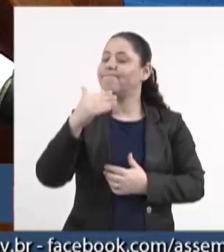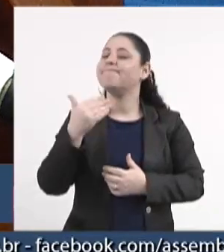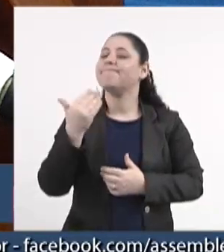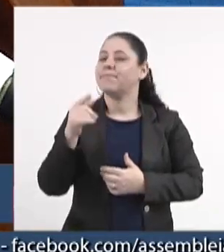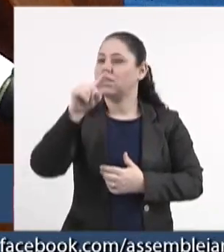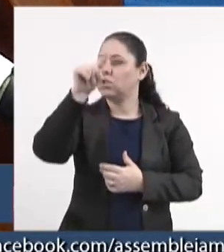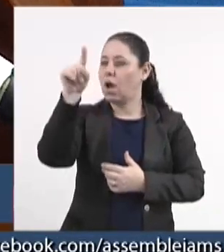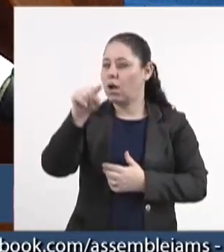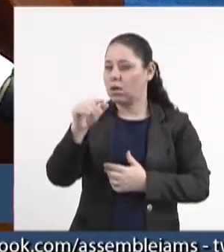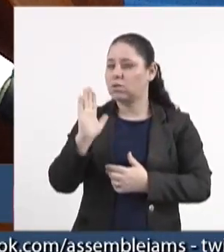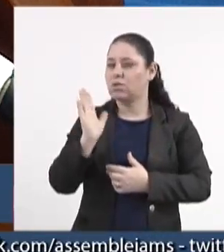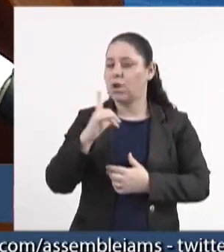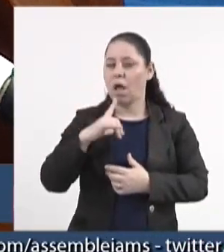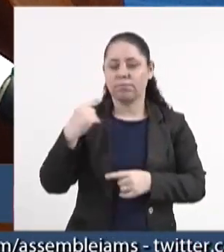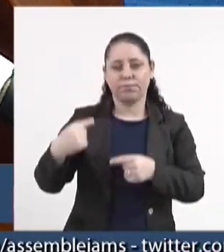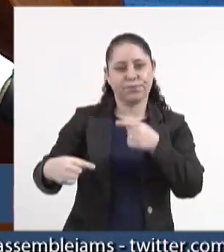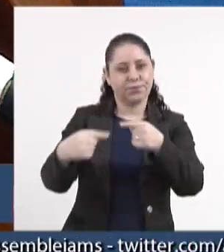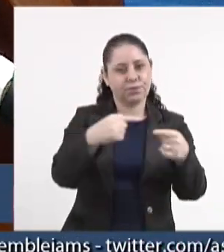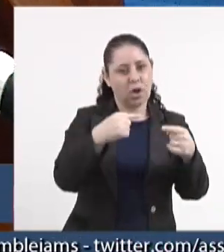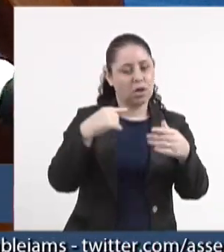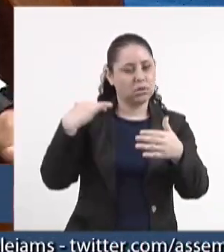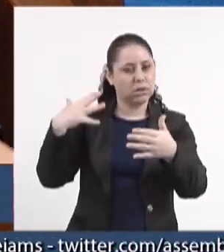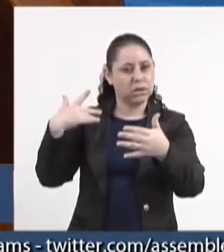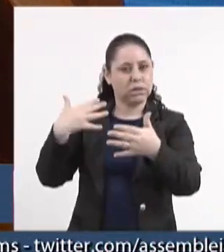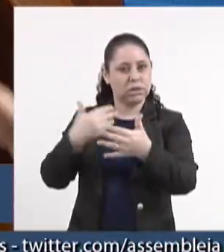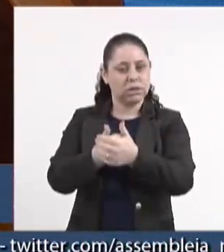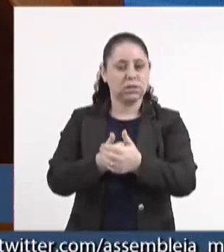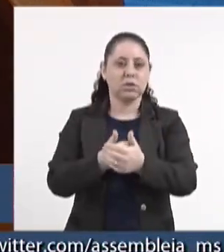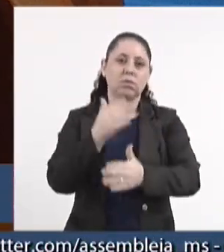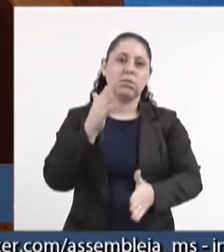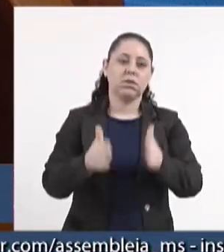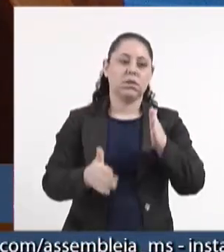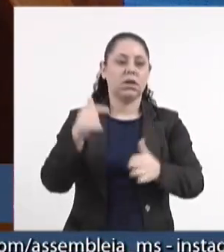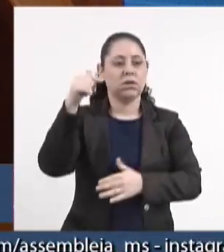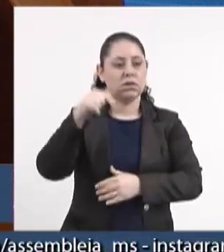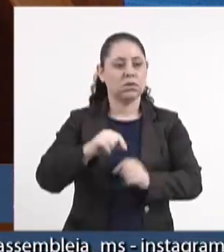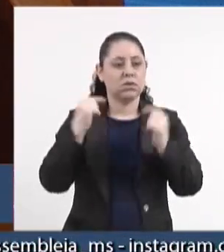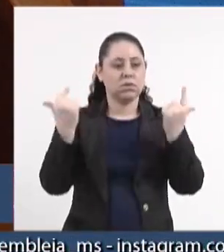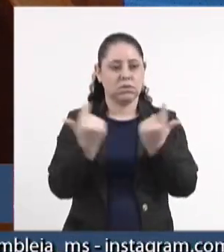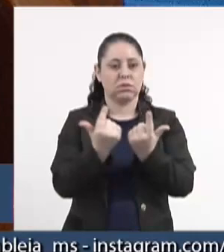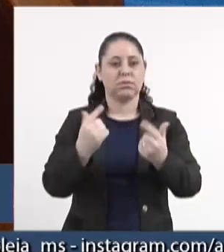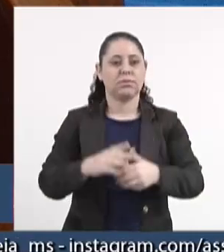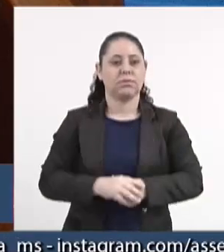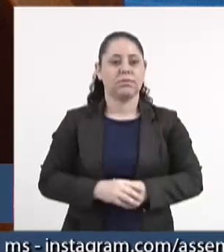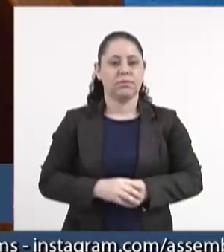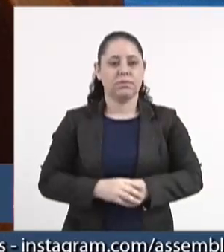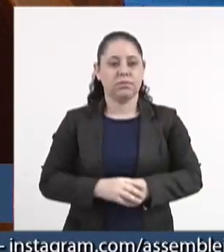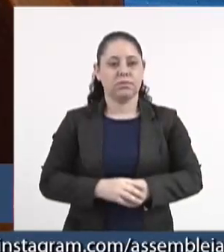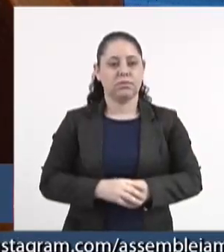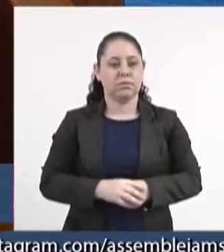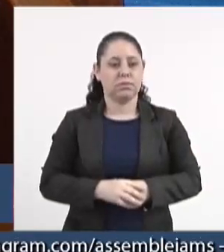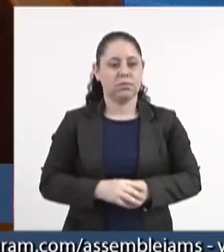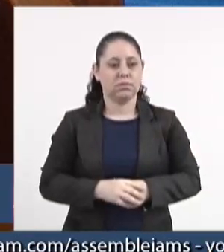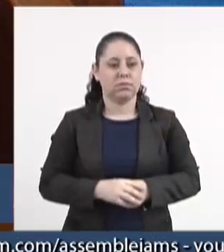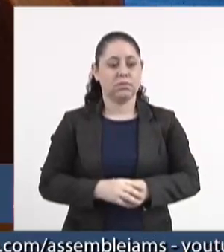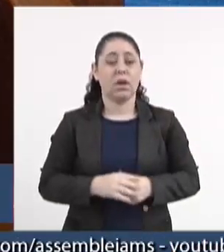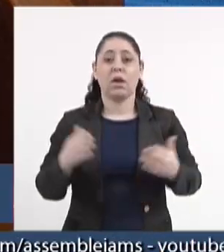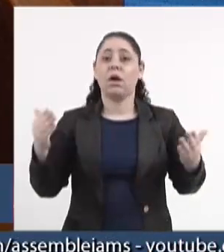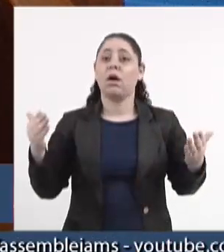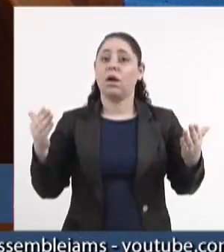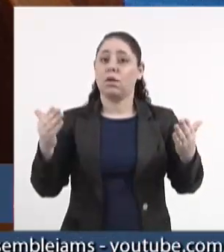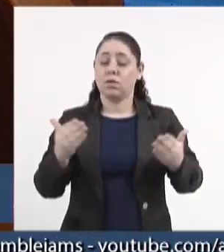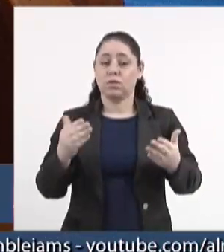temos militado ao longo do nosso mandato aqui na Assembleia Legislativa.